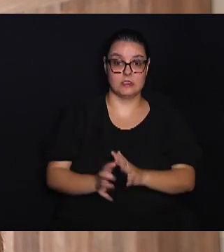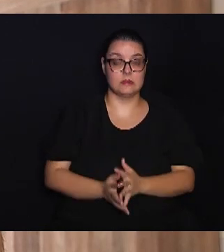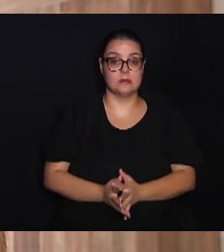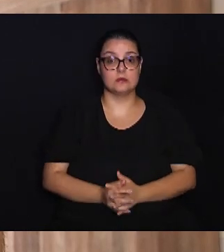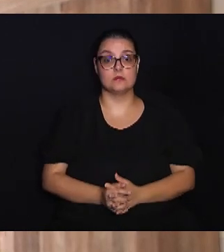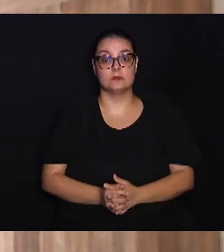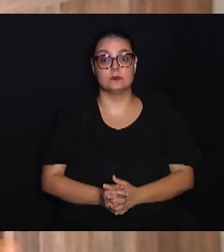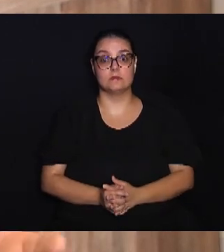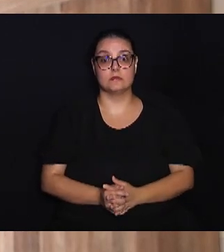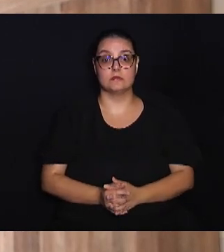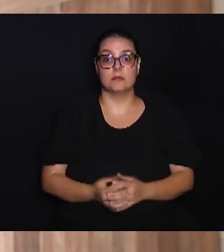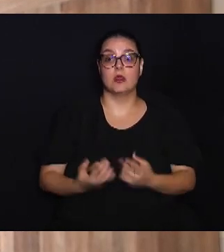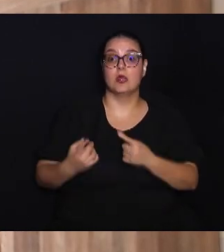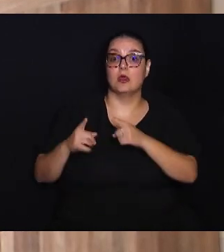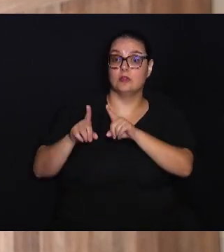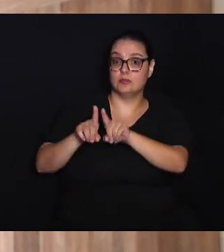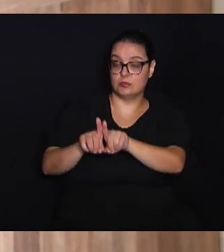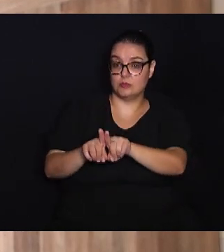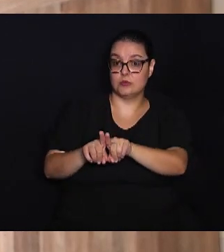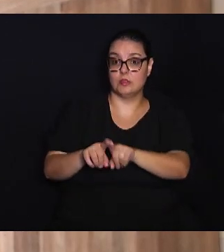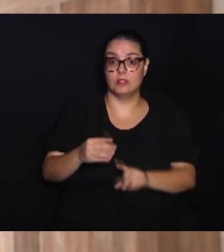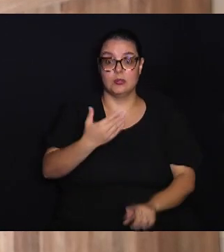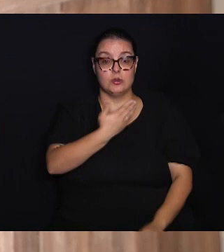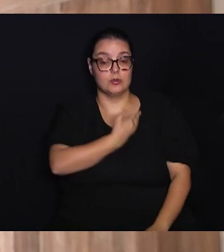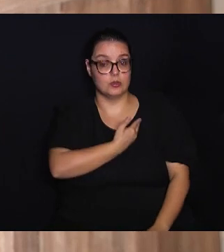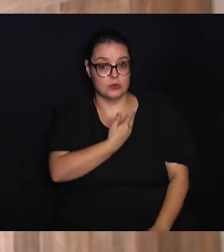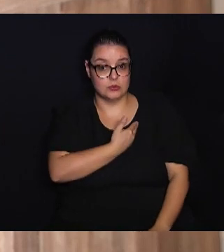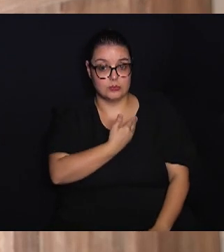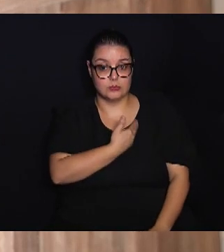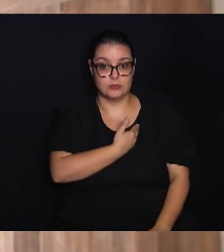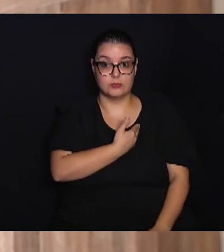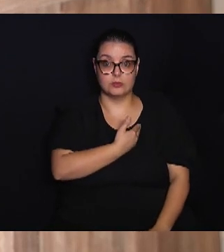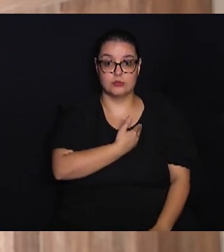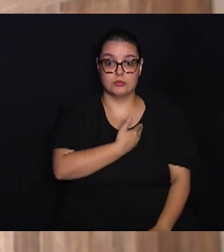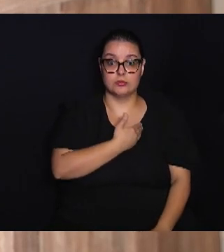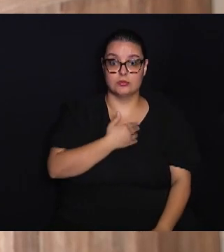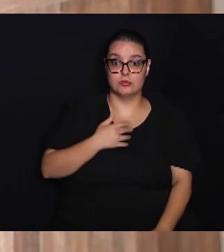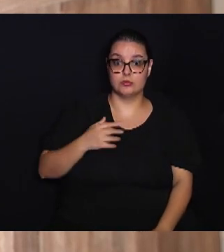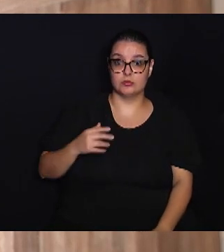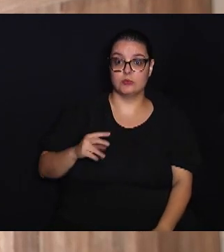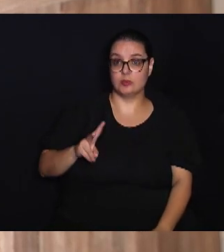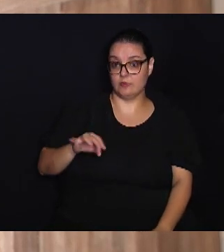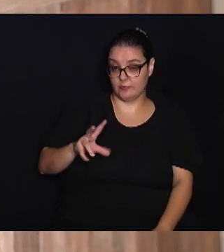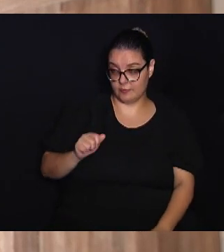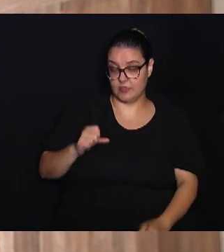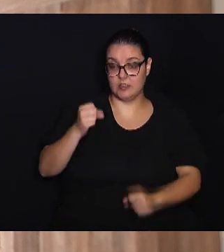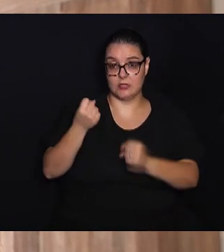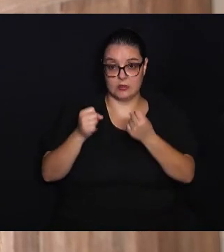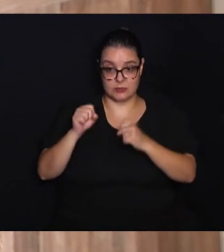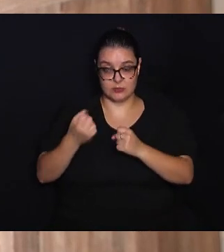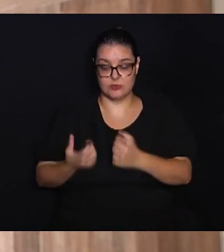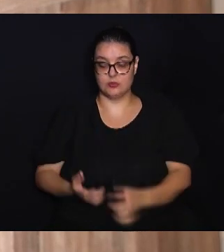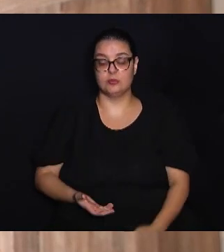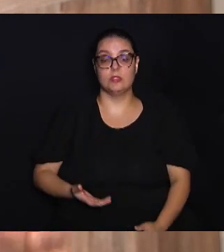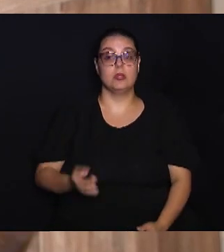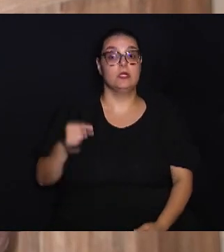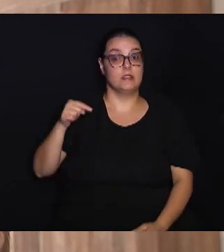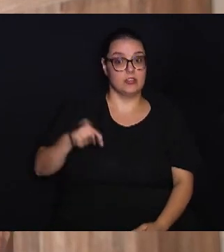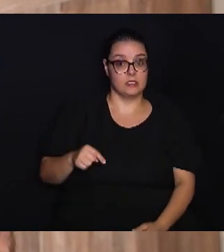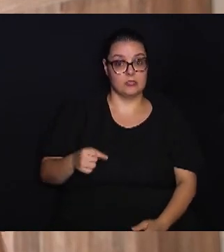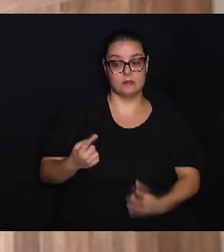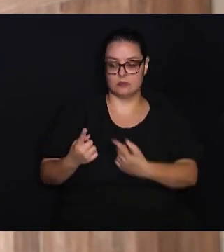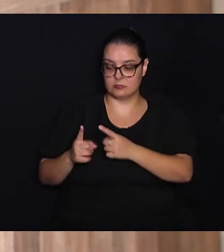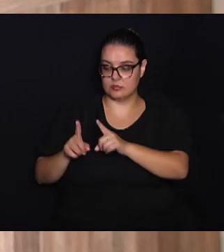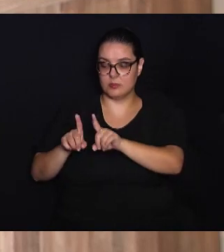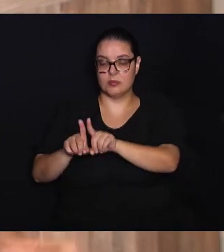meu negócio Entrei numa parceria com um colega eh no parque no vilo industrial e ali nós